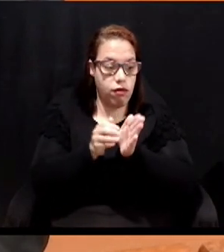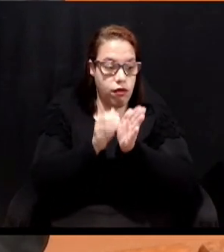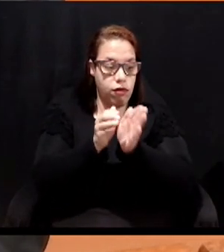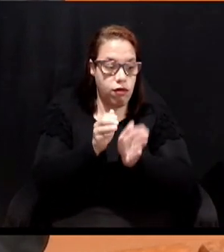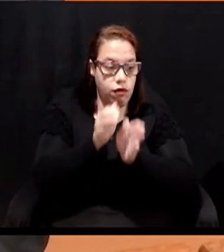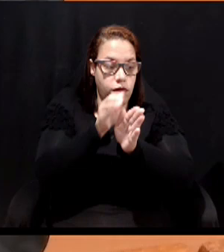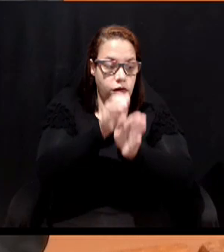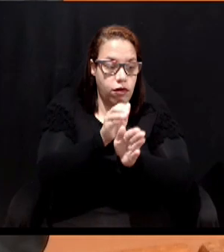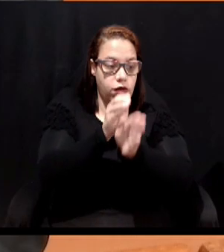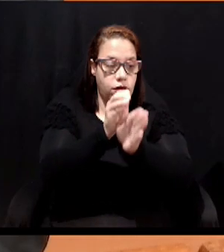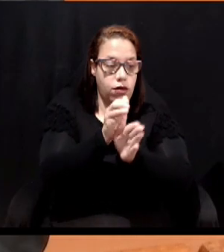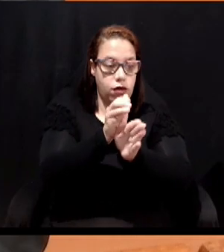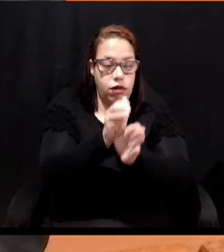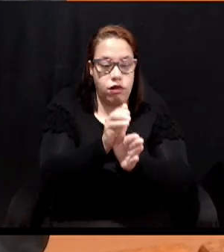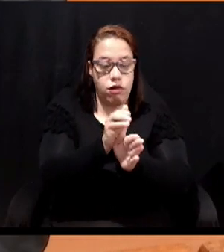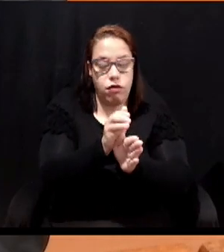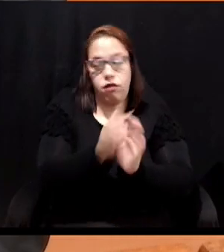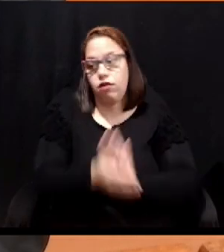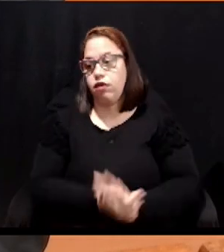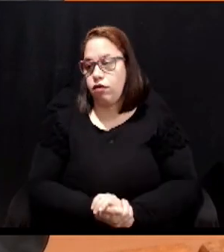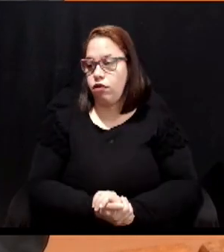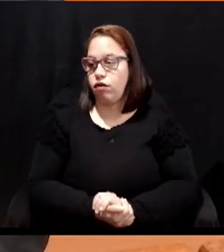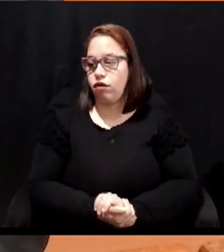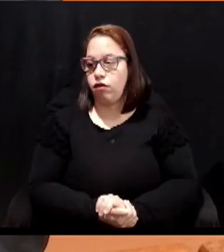no transporte de